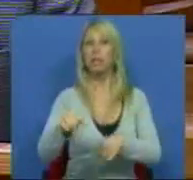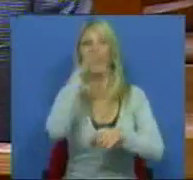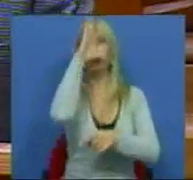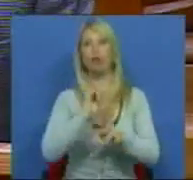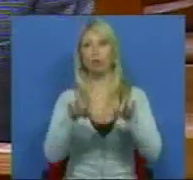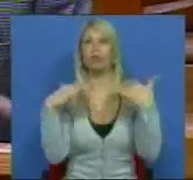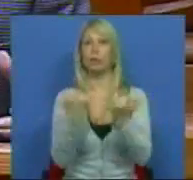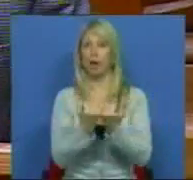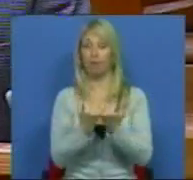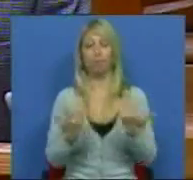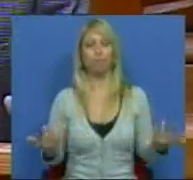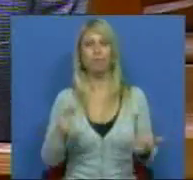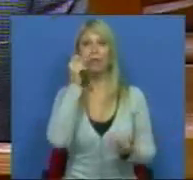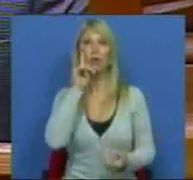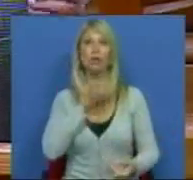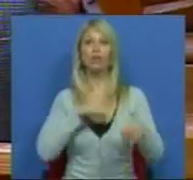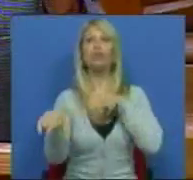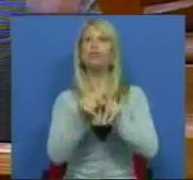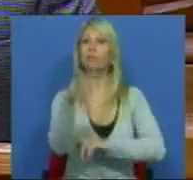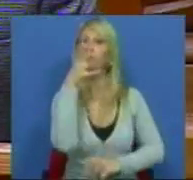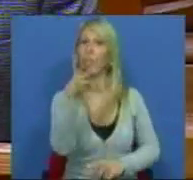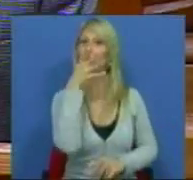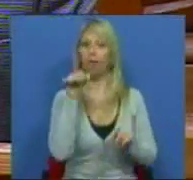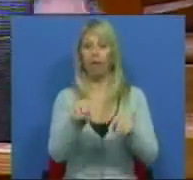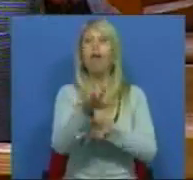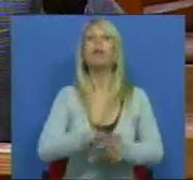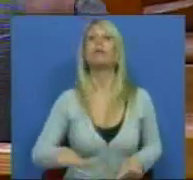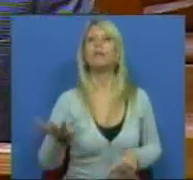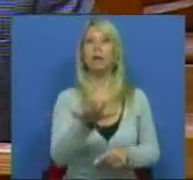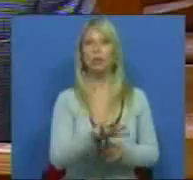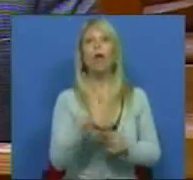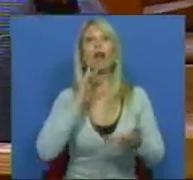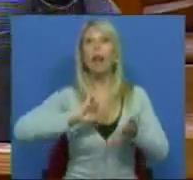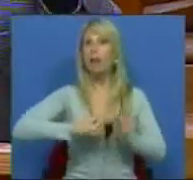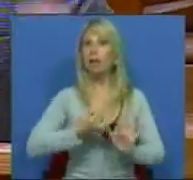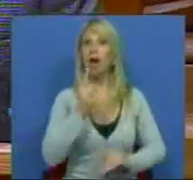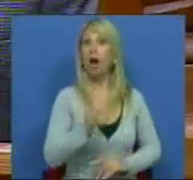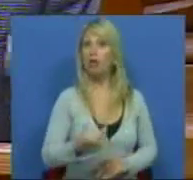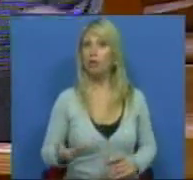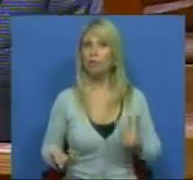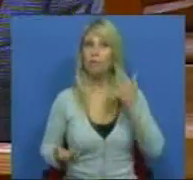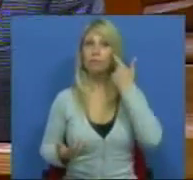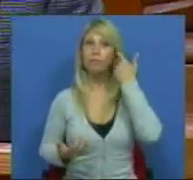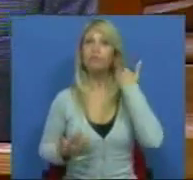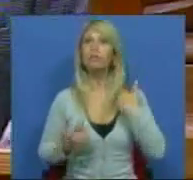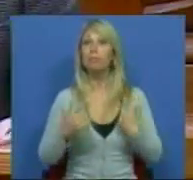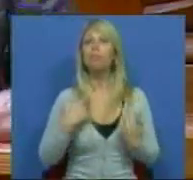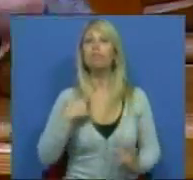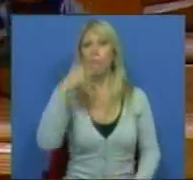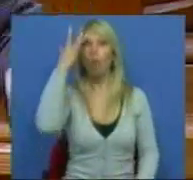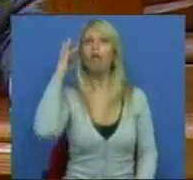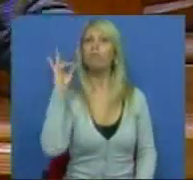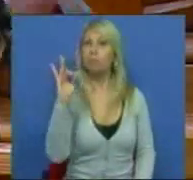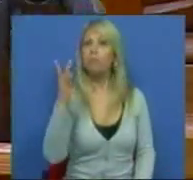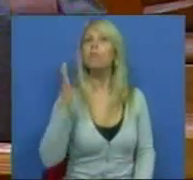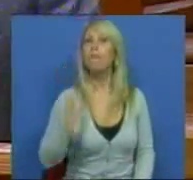Social. Senhoras e senhores deputados, nestas circunstâncias é necessário ter bem presente que